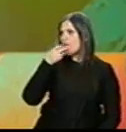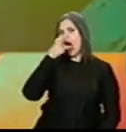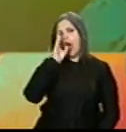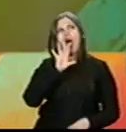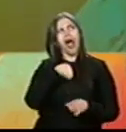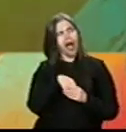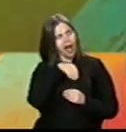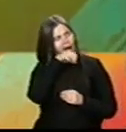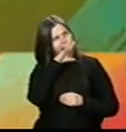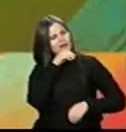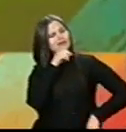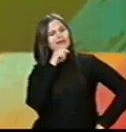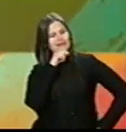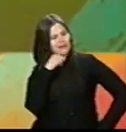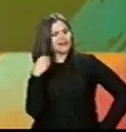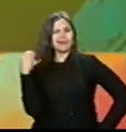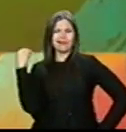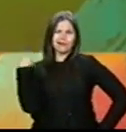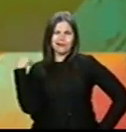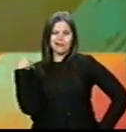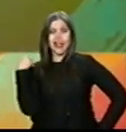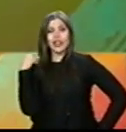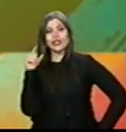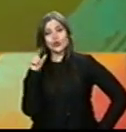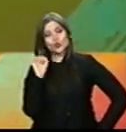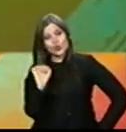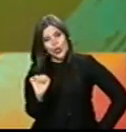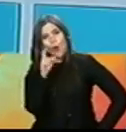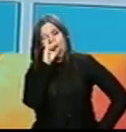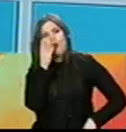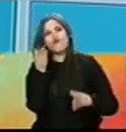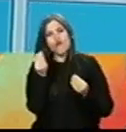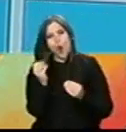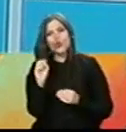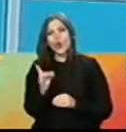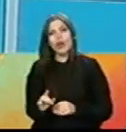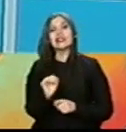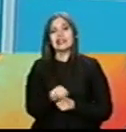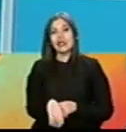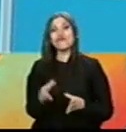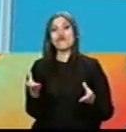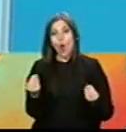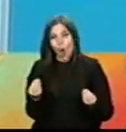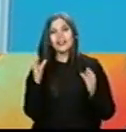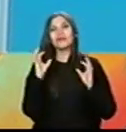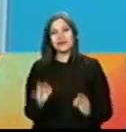Exatamente. E o teu é muito alcoólico ou pouco alcoólico? É exatamente. É muito alcoólico?